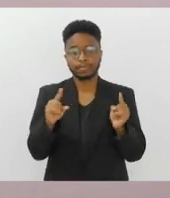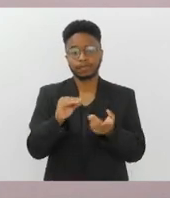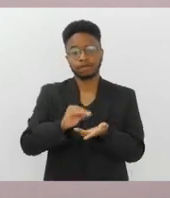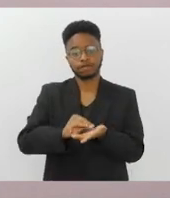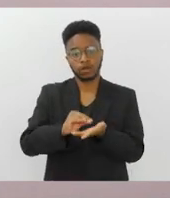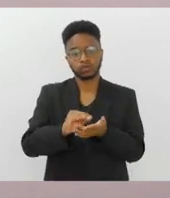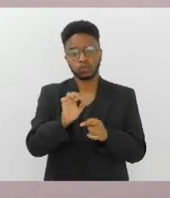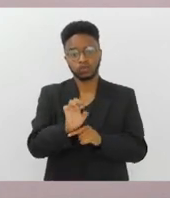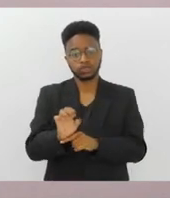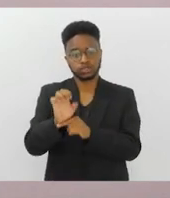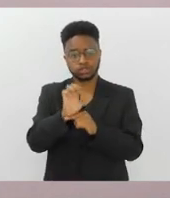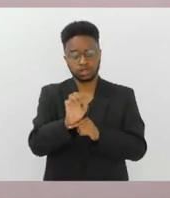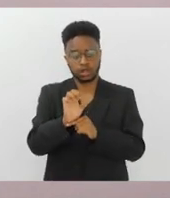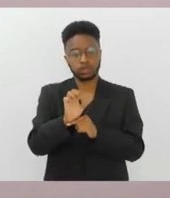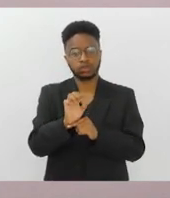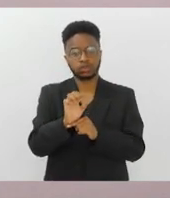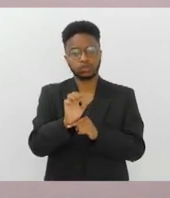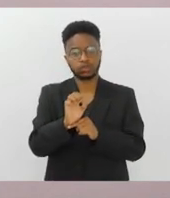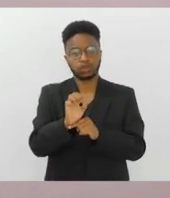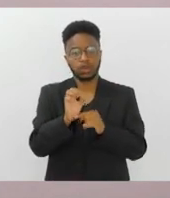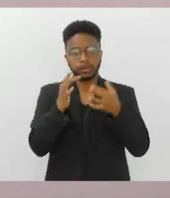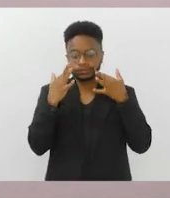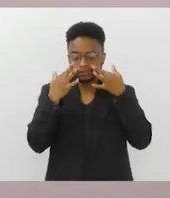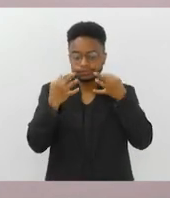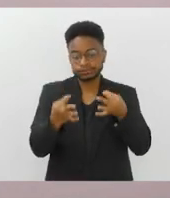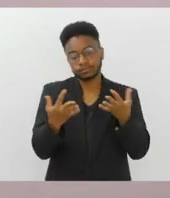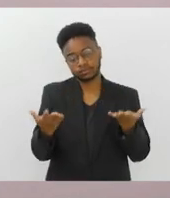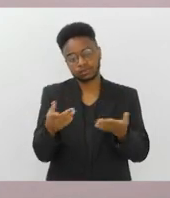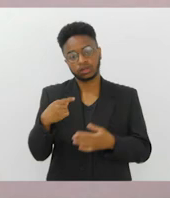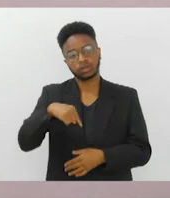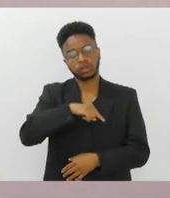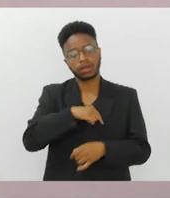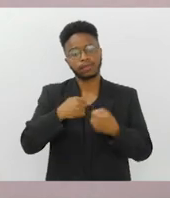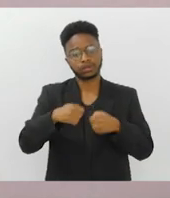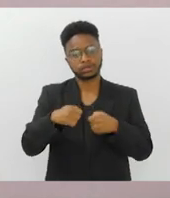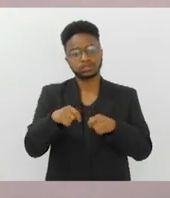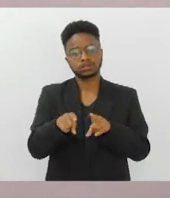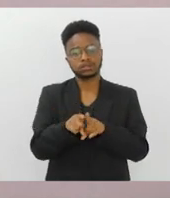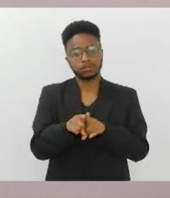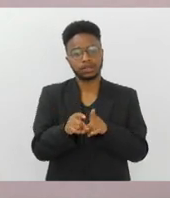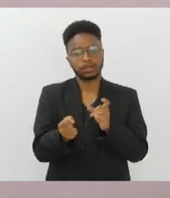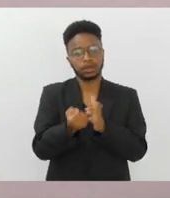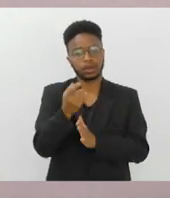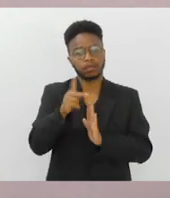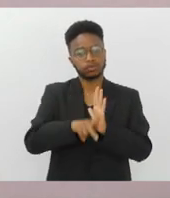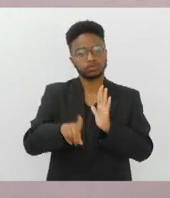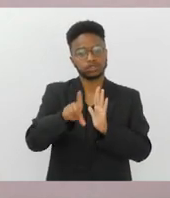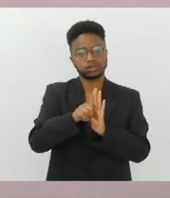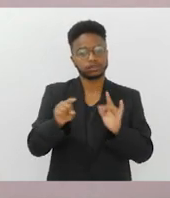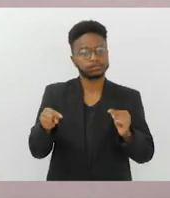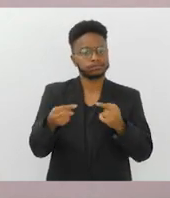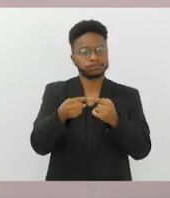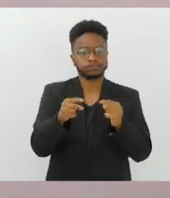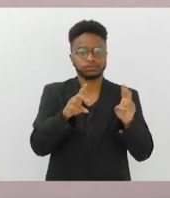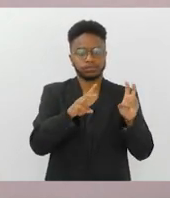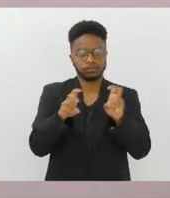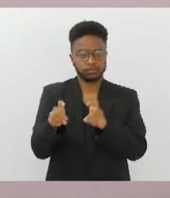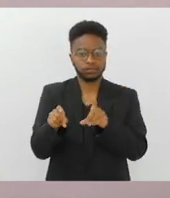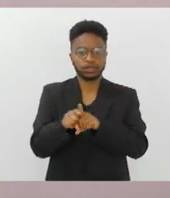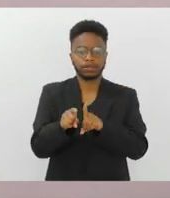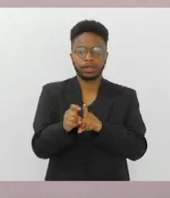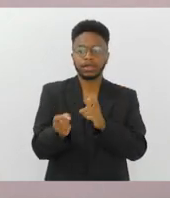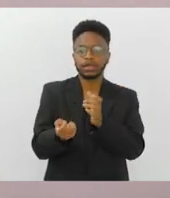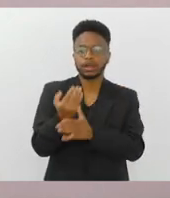Estado reconhecer. Então, que a gente possa também fazer projetos de lei nesse sentido. Elaborar e